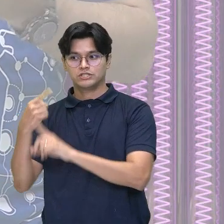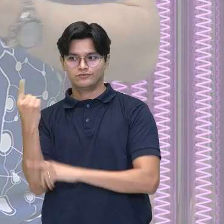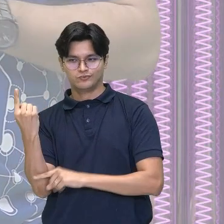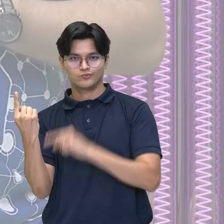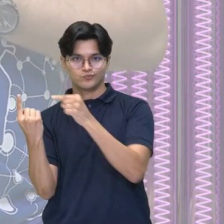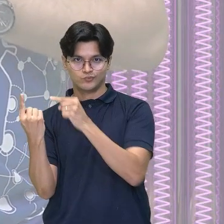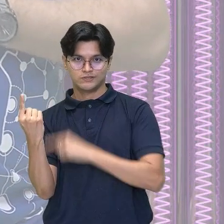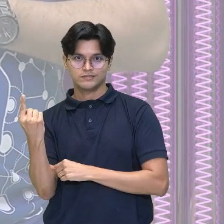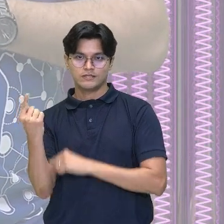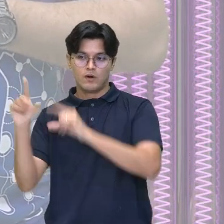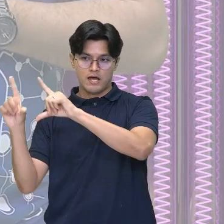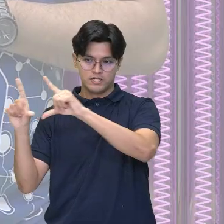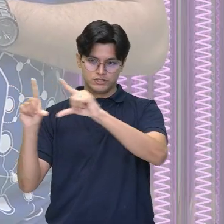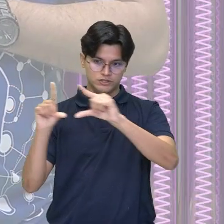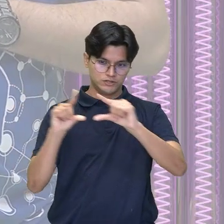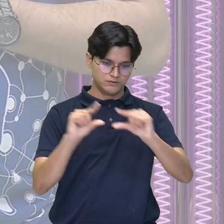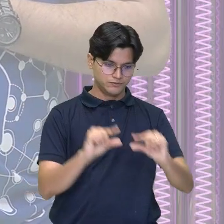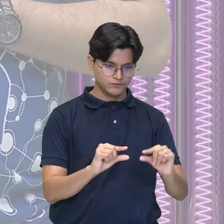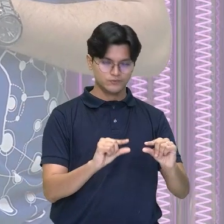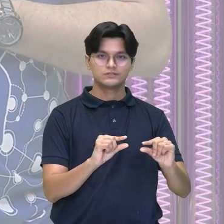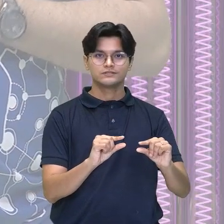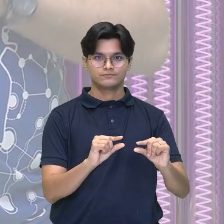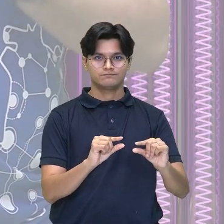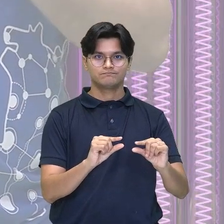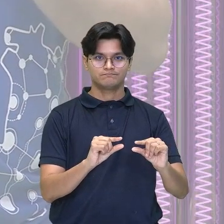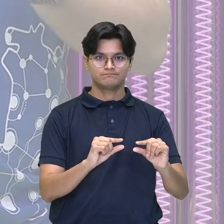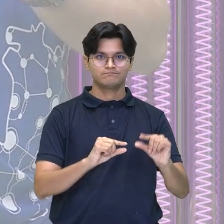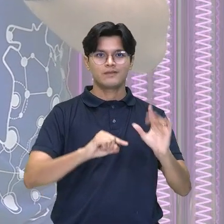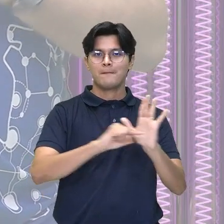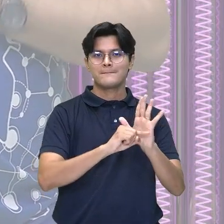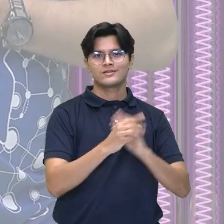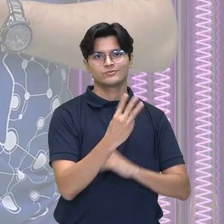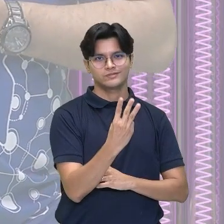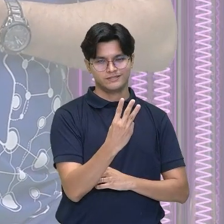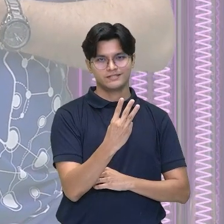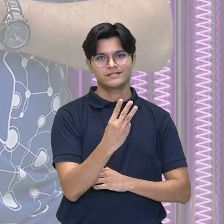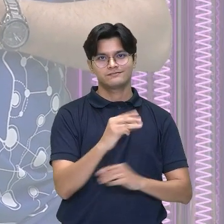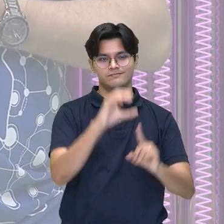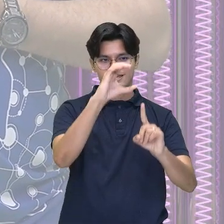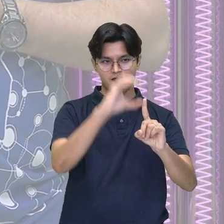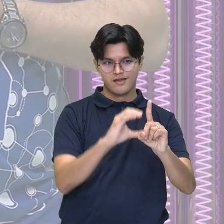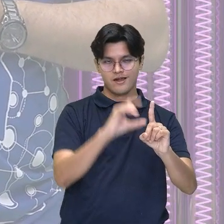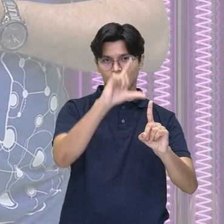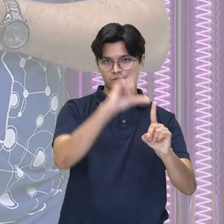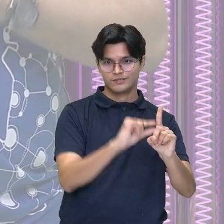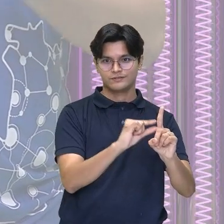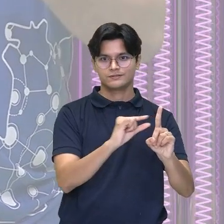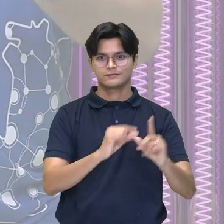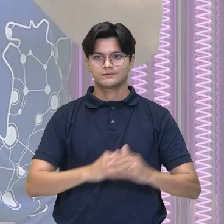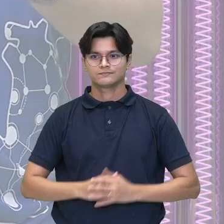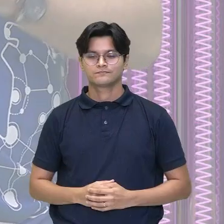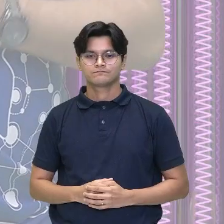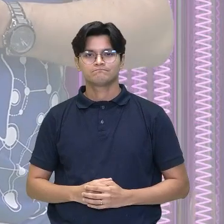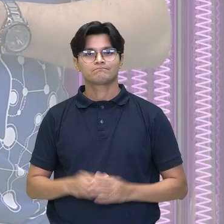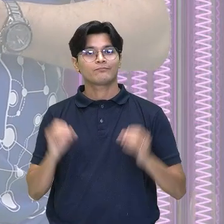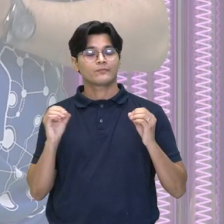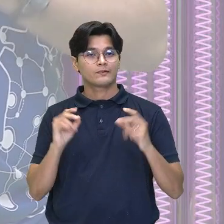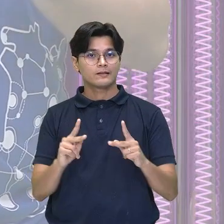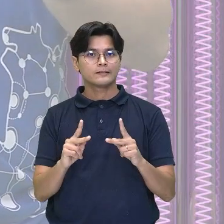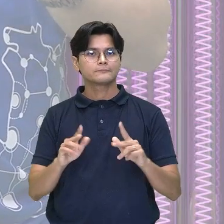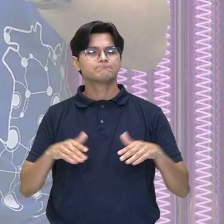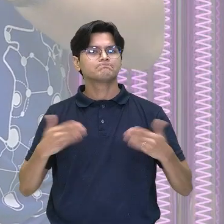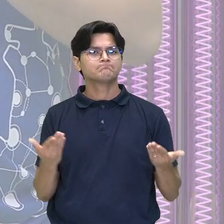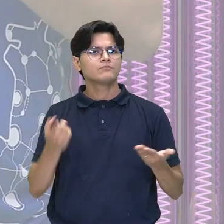4 graus Celsius, nós chegamos aí ao final de menos 3 graus Celsius, ok? Então, vamos